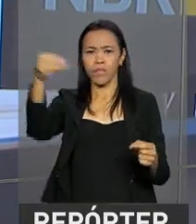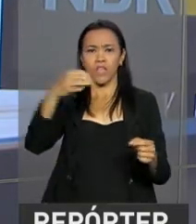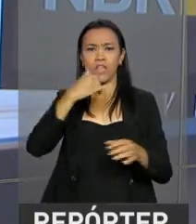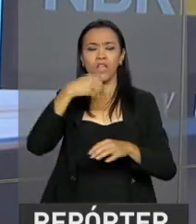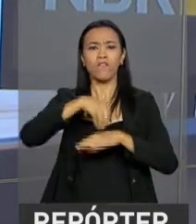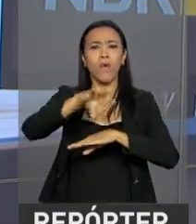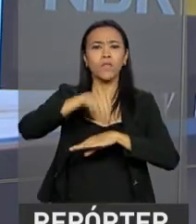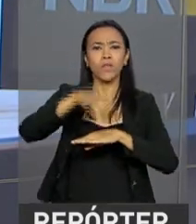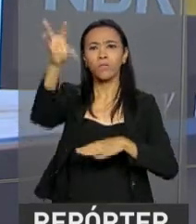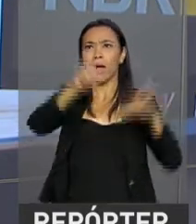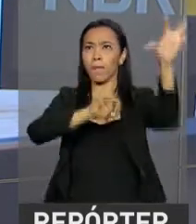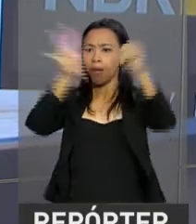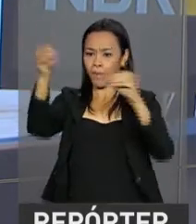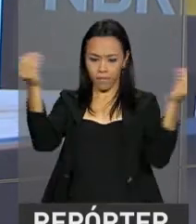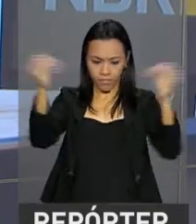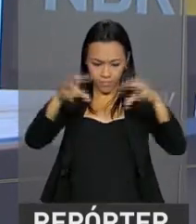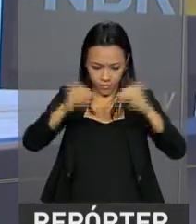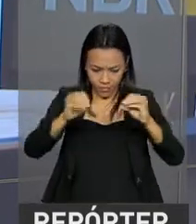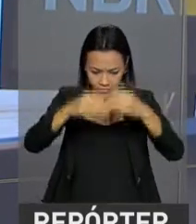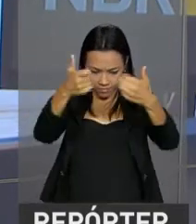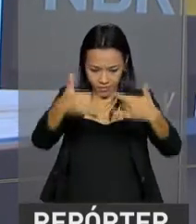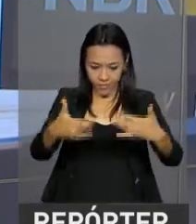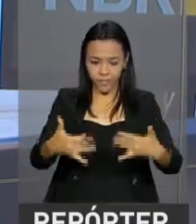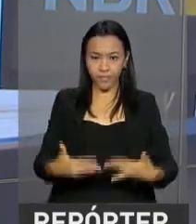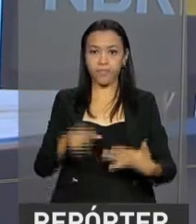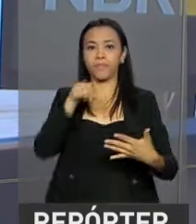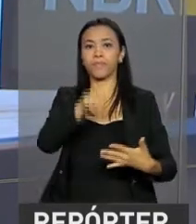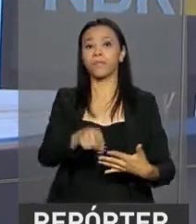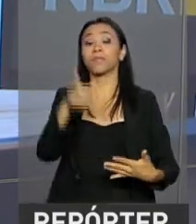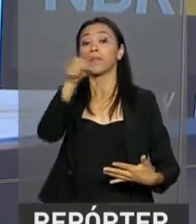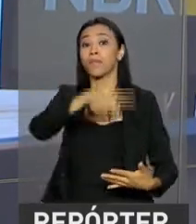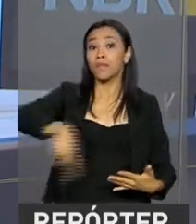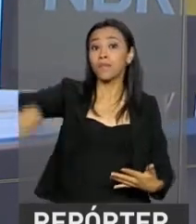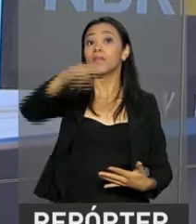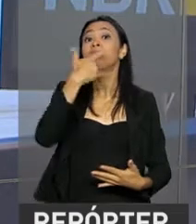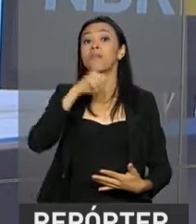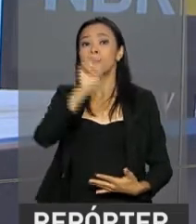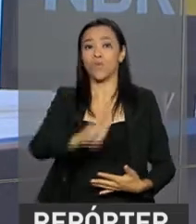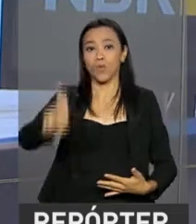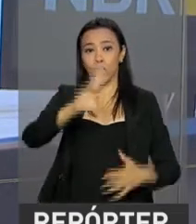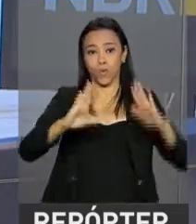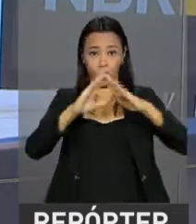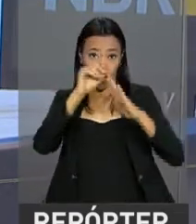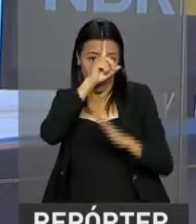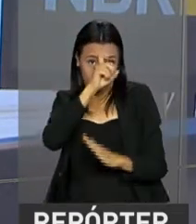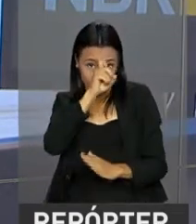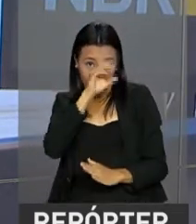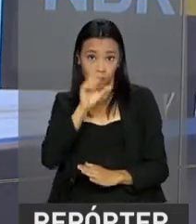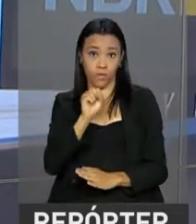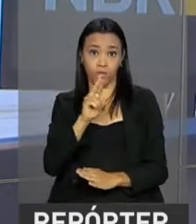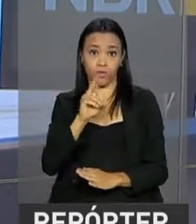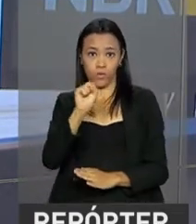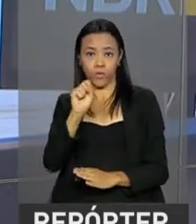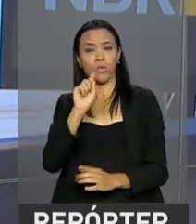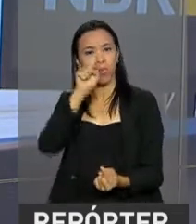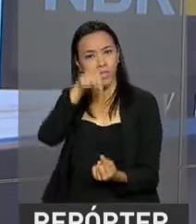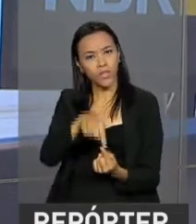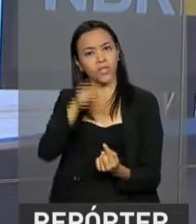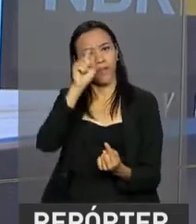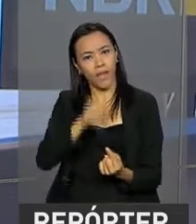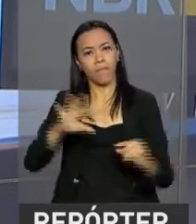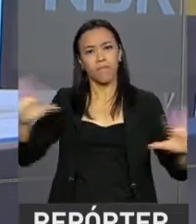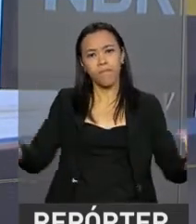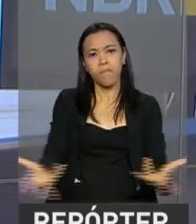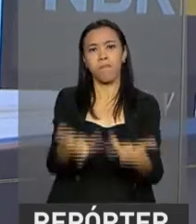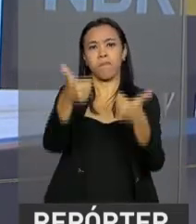dos pacientes do sistema único de saúde a idéia é agilizar e modernizar os atendimentos no